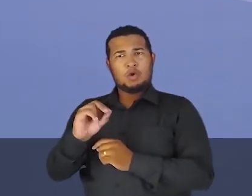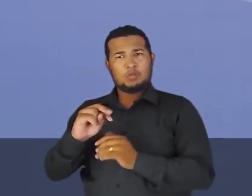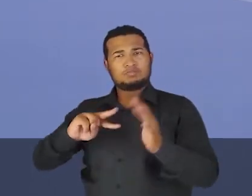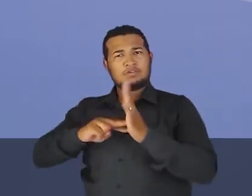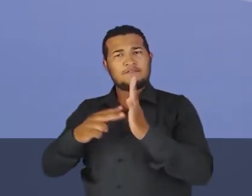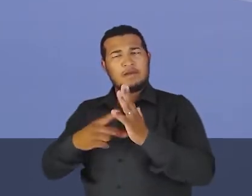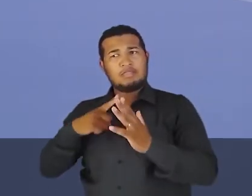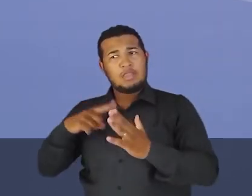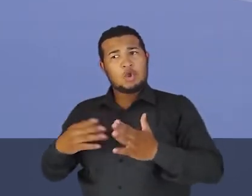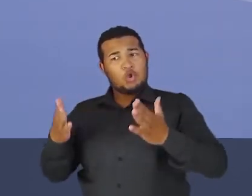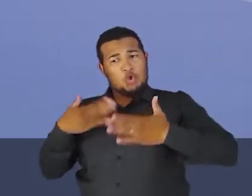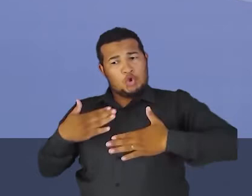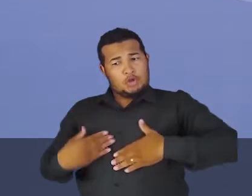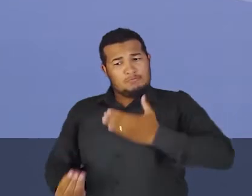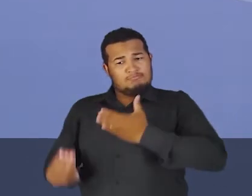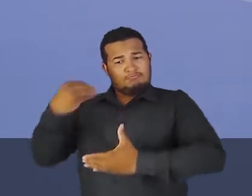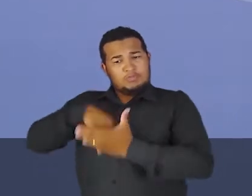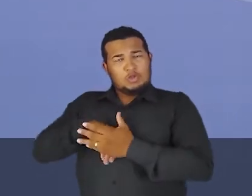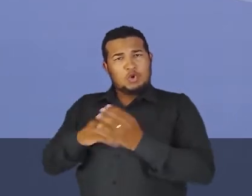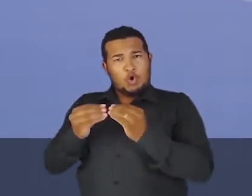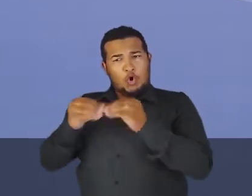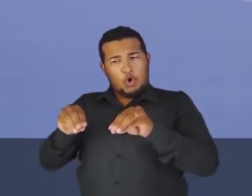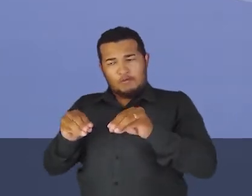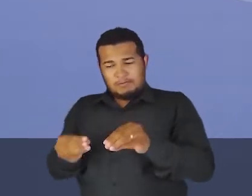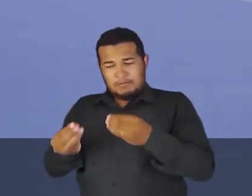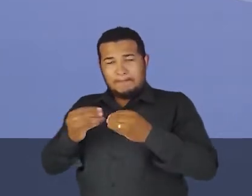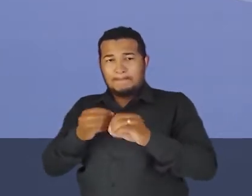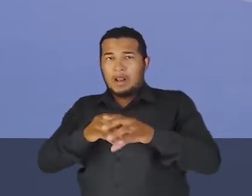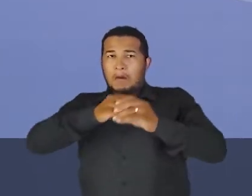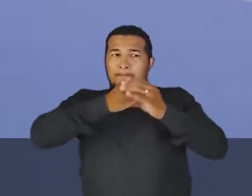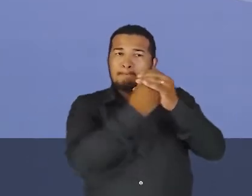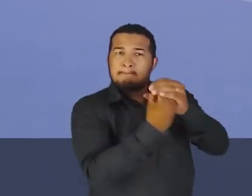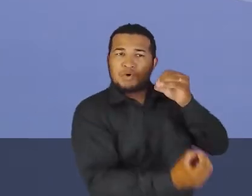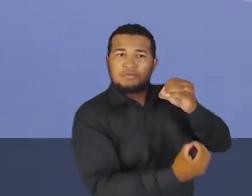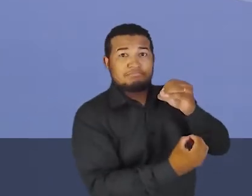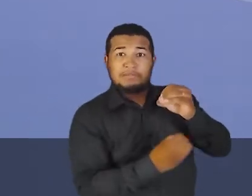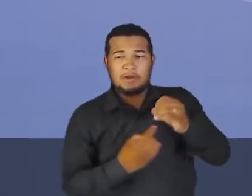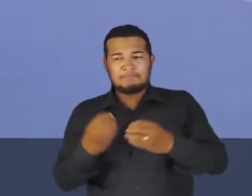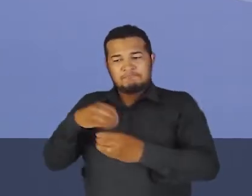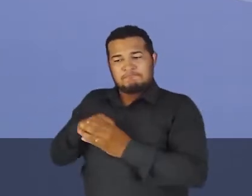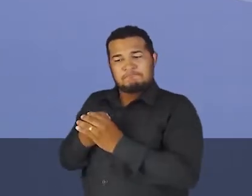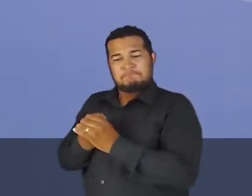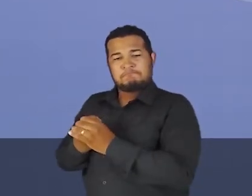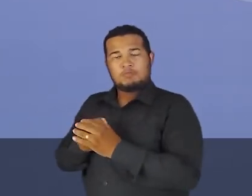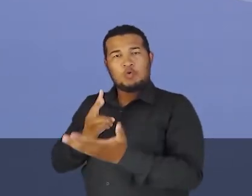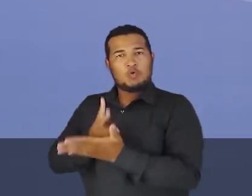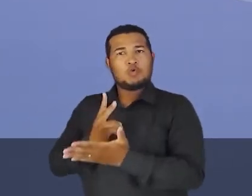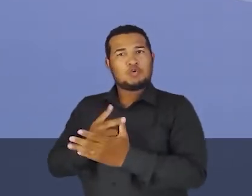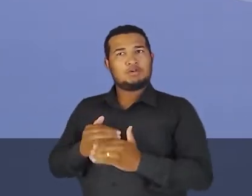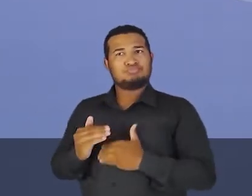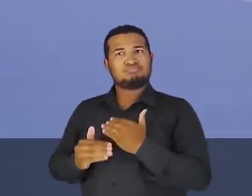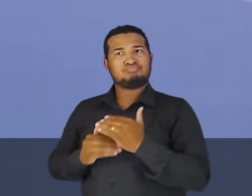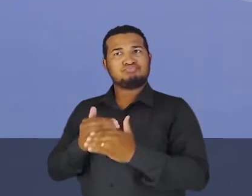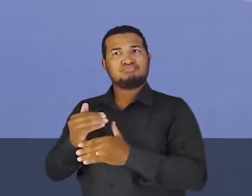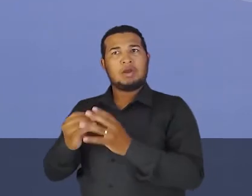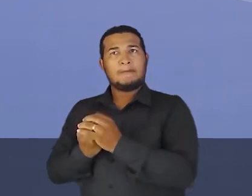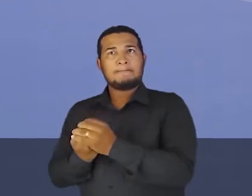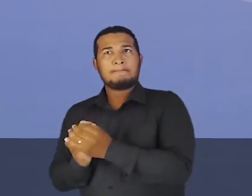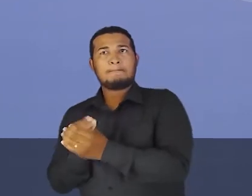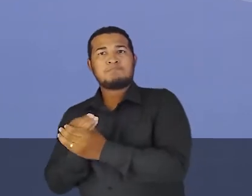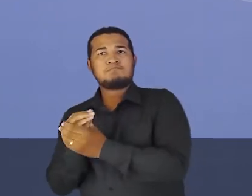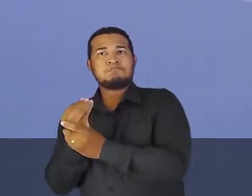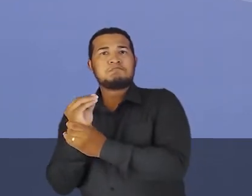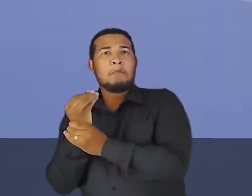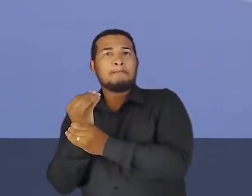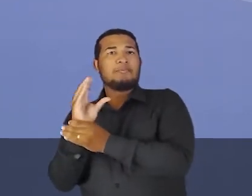dentro do organismo materno. Esses ovos vão se desenvolver, os embriões vão se desenvolver, vão sair dos ovos, certo? E